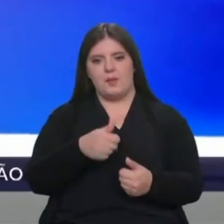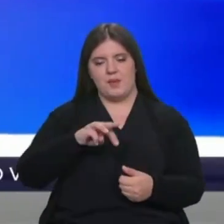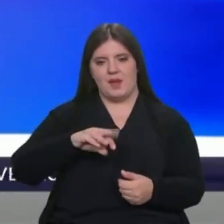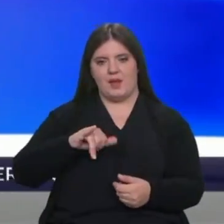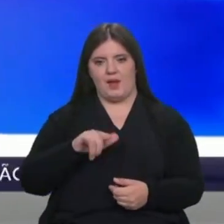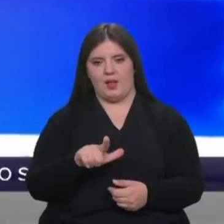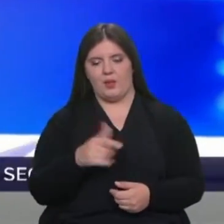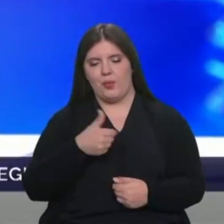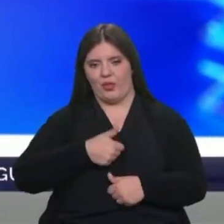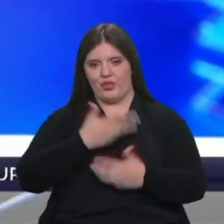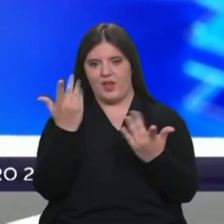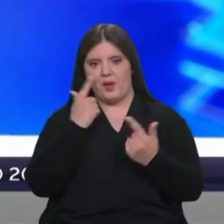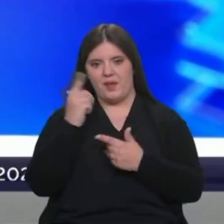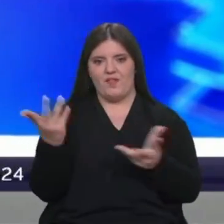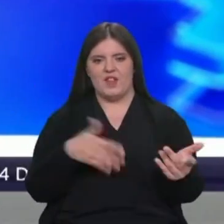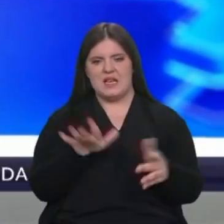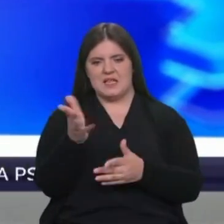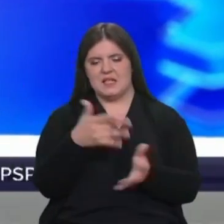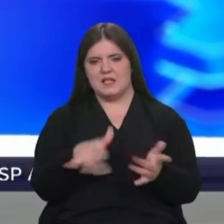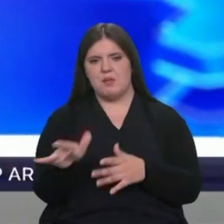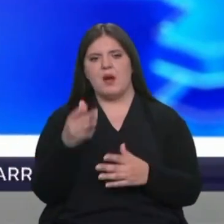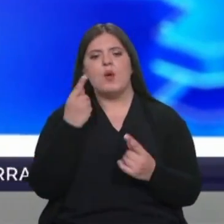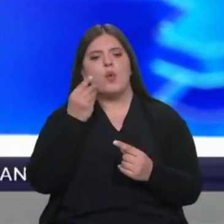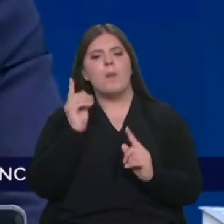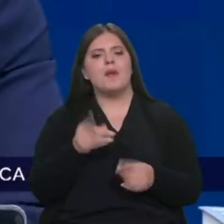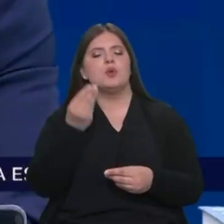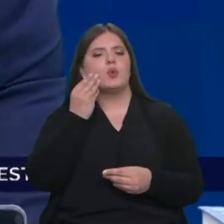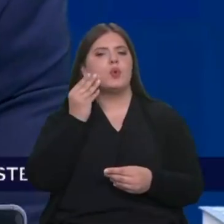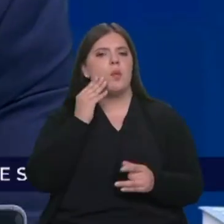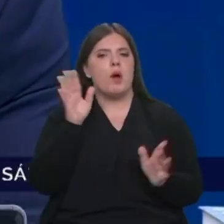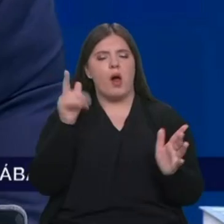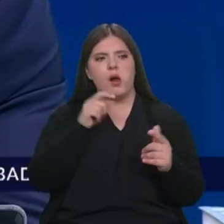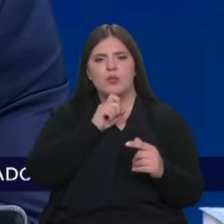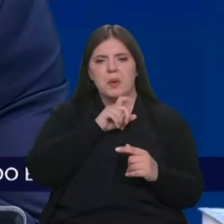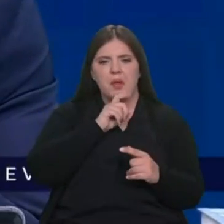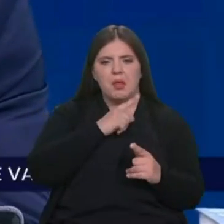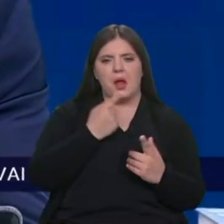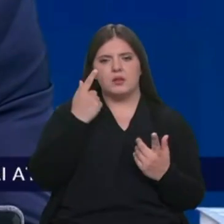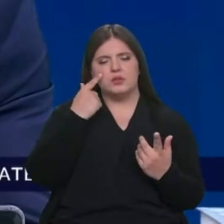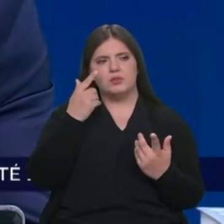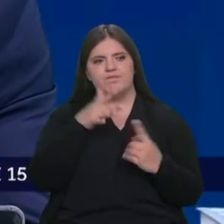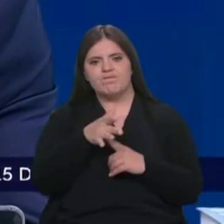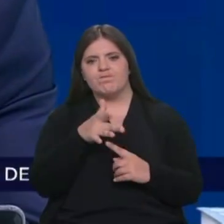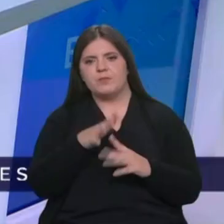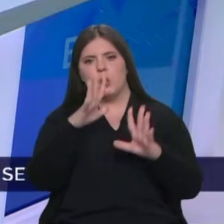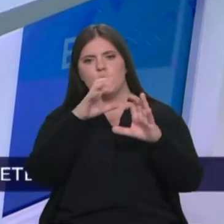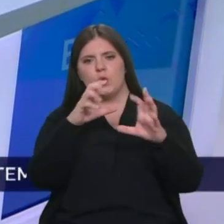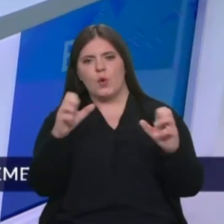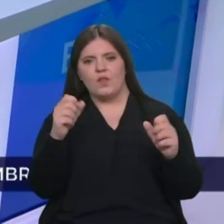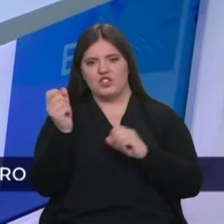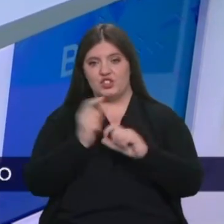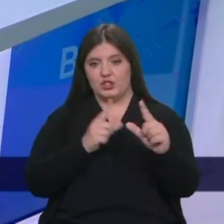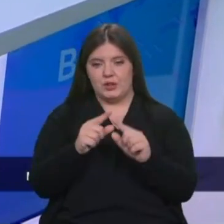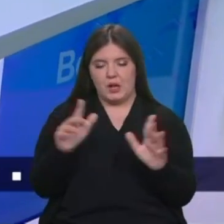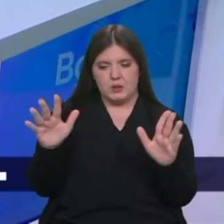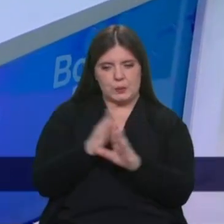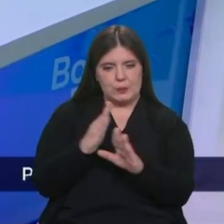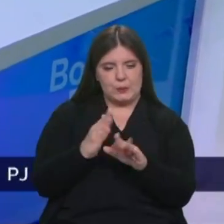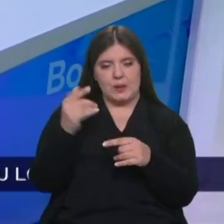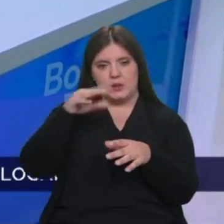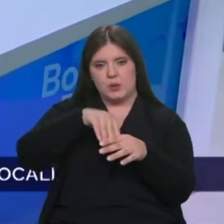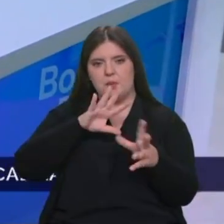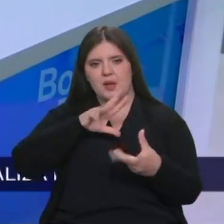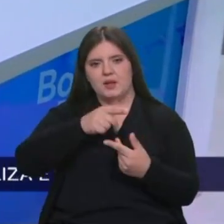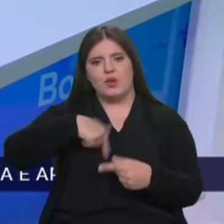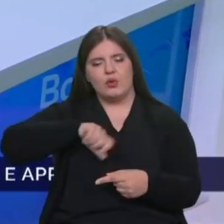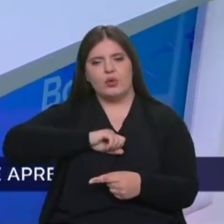muito bom dia. Bem-vindo. Esta semana cósmica começa com suspeitas sobre o efeito de nuvens interestelares no nosso planeta. O que é que se